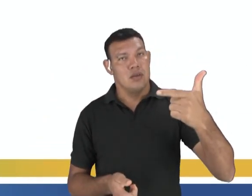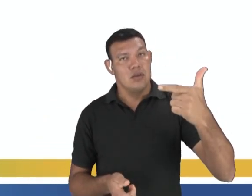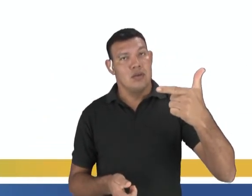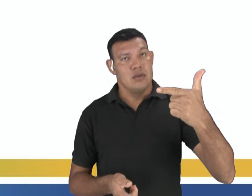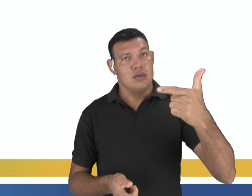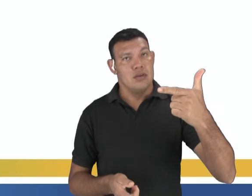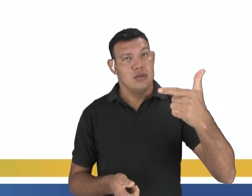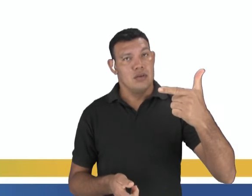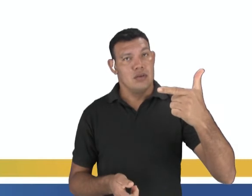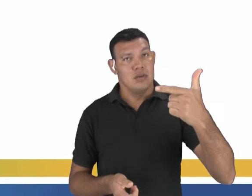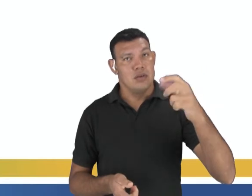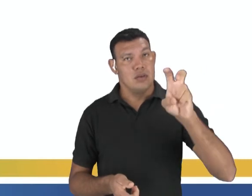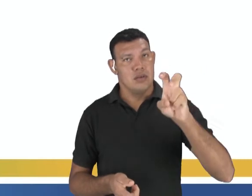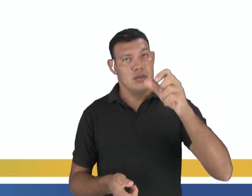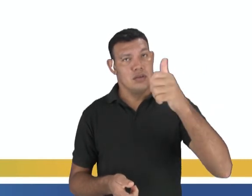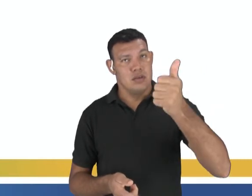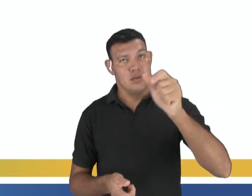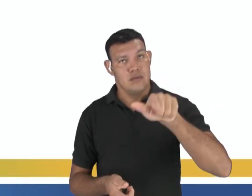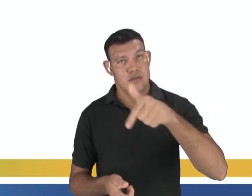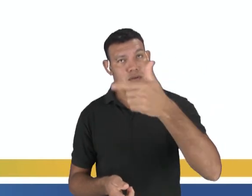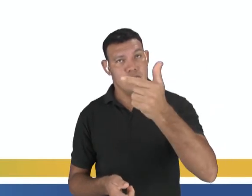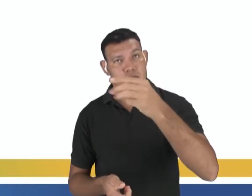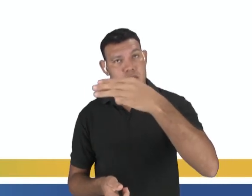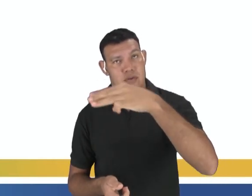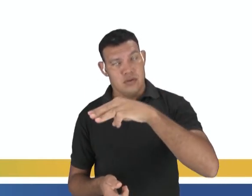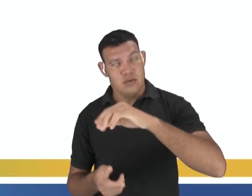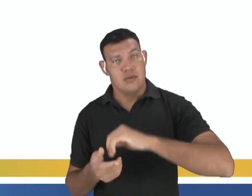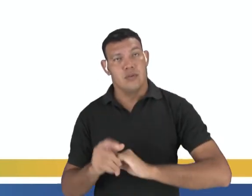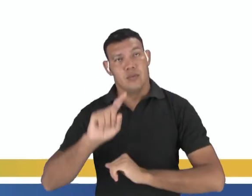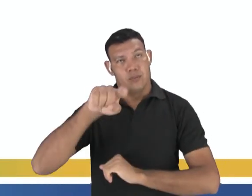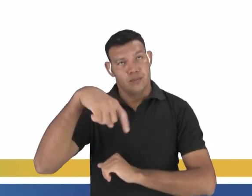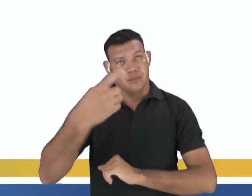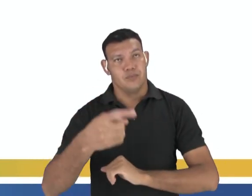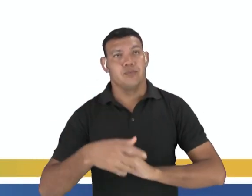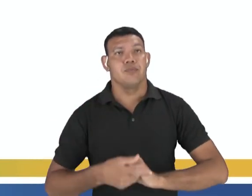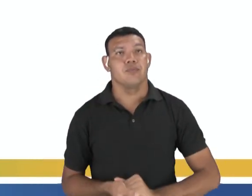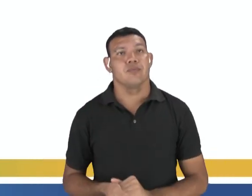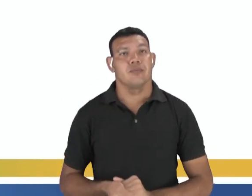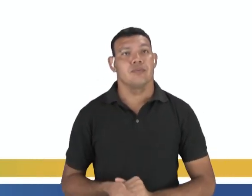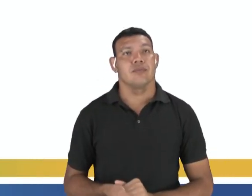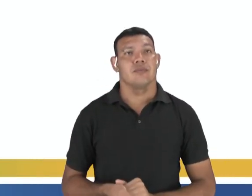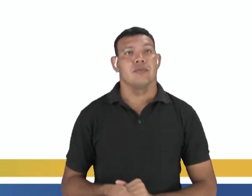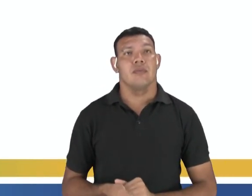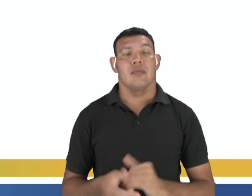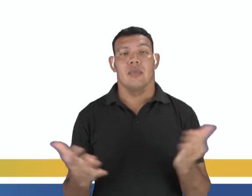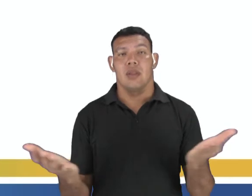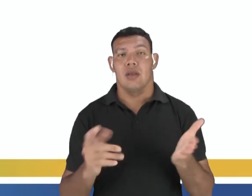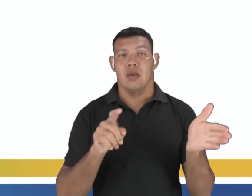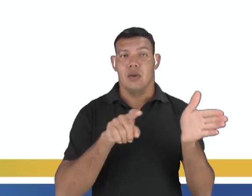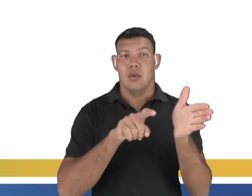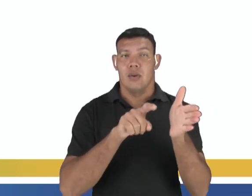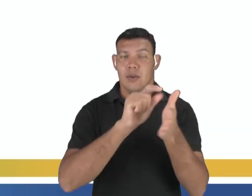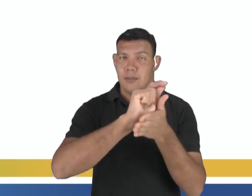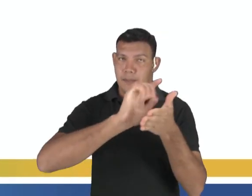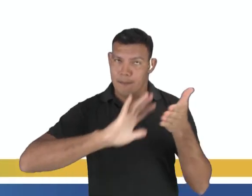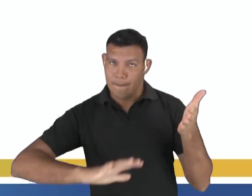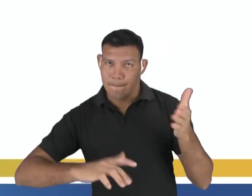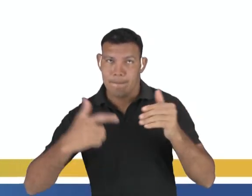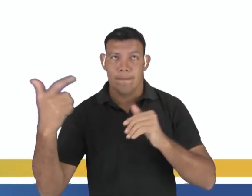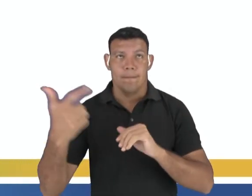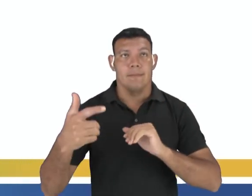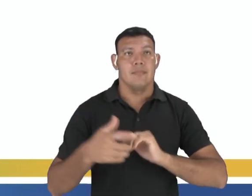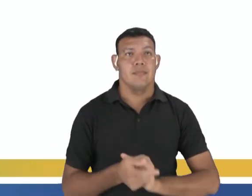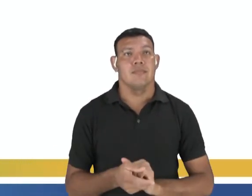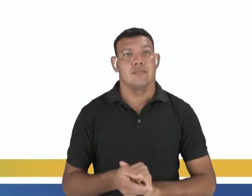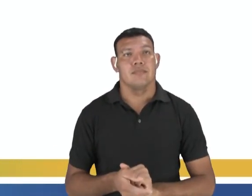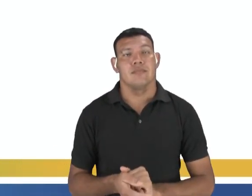251,2 metros. Ok? Vamos para o próximo. Exercício 2. Um carrossel